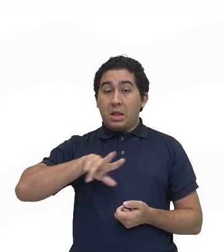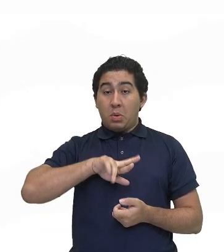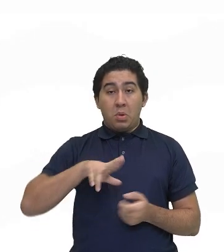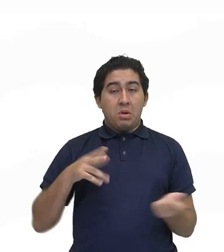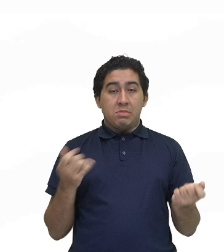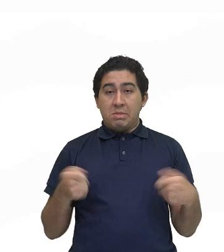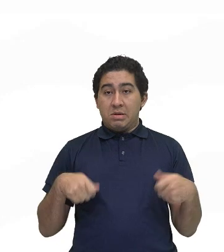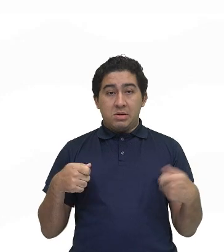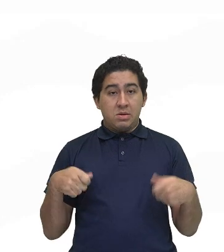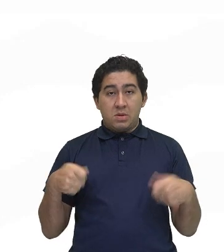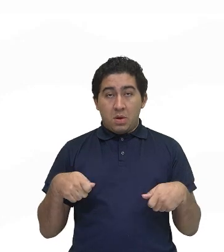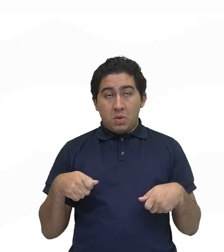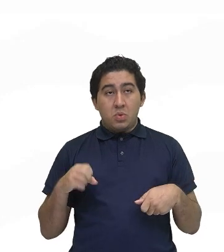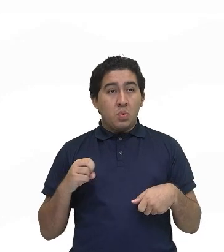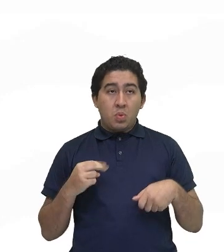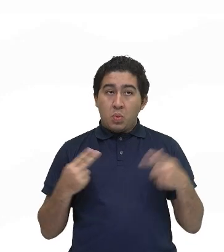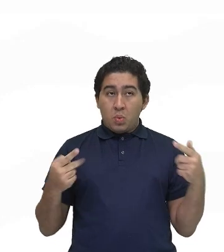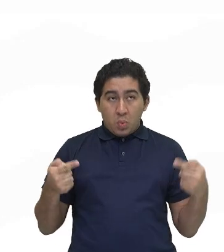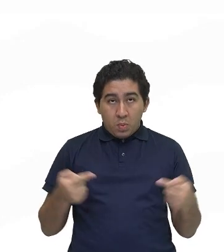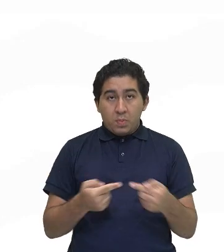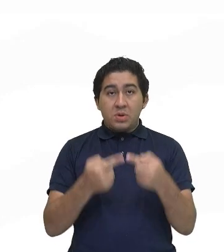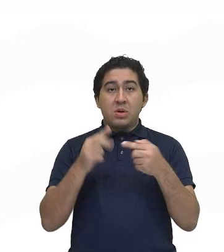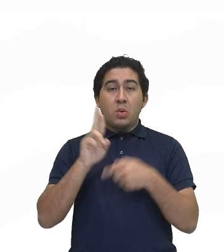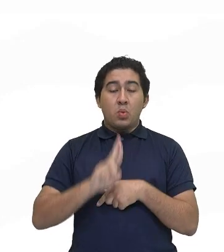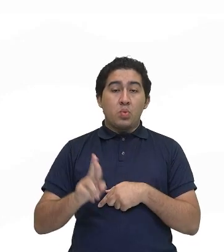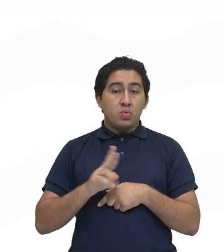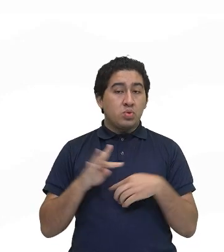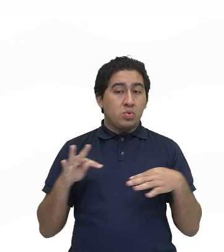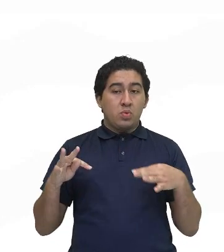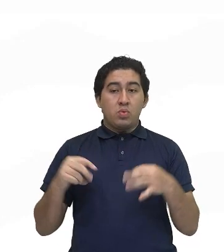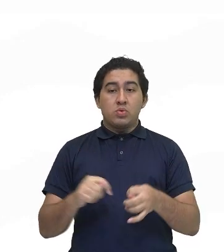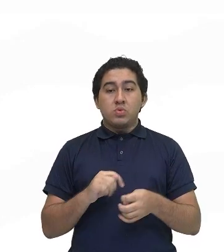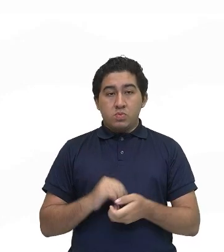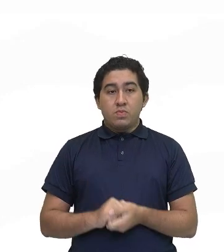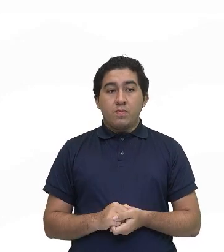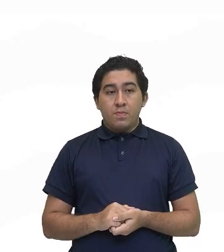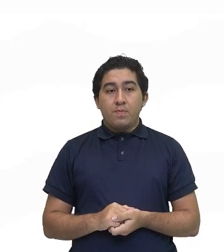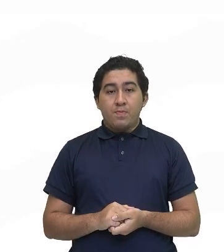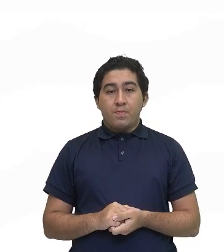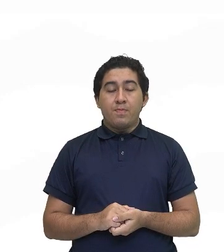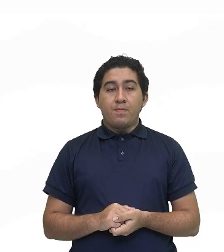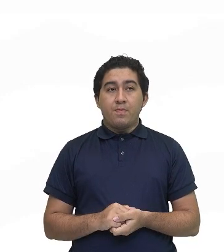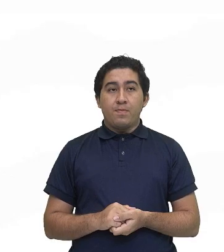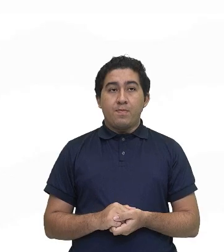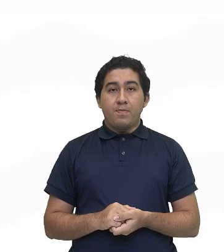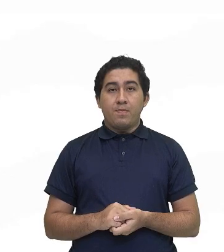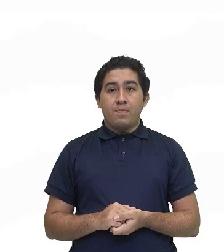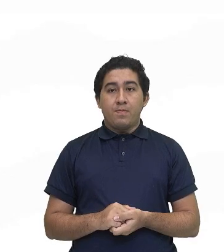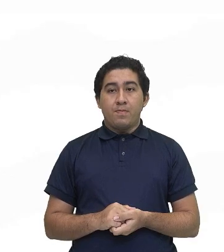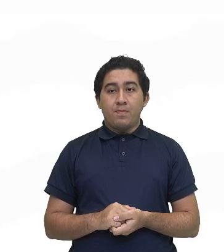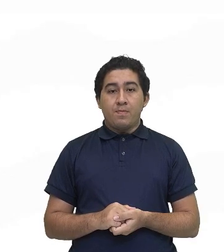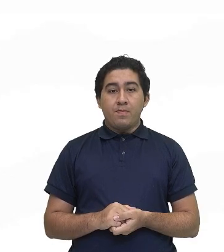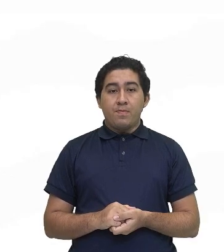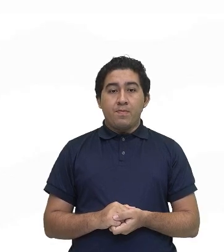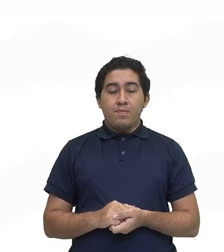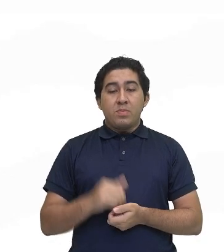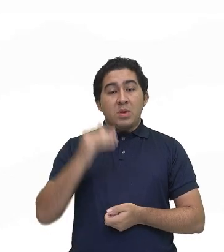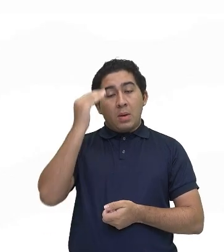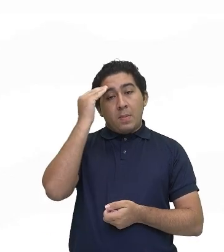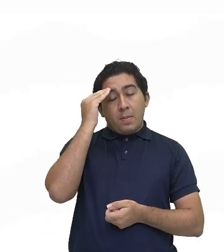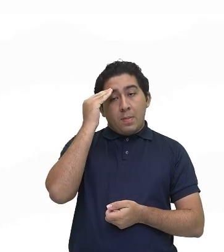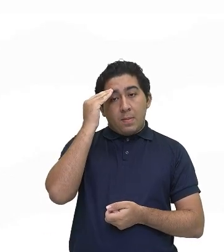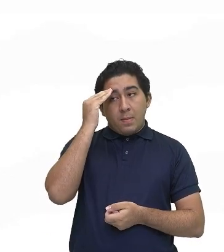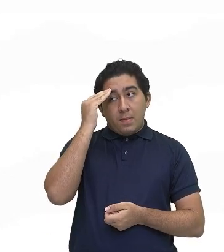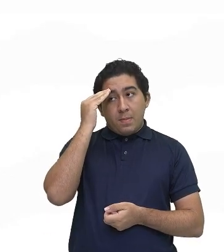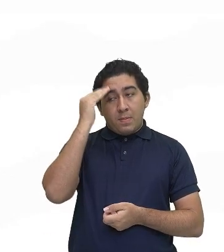ou conveniente utilizar todas elas. Ao arredondar, o critério mais